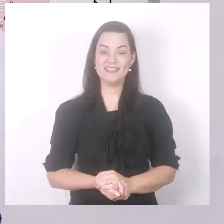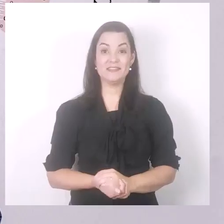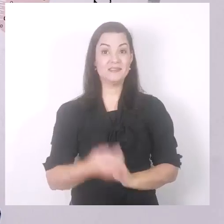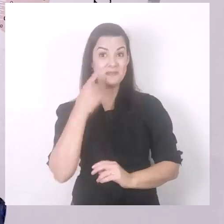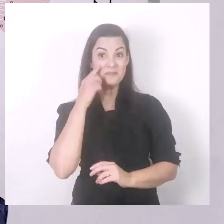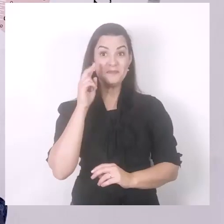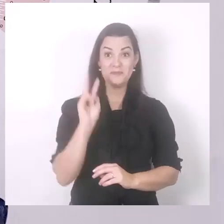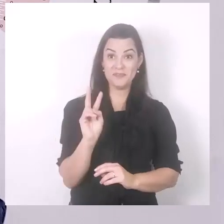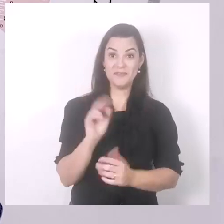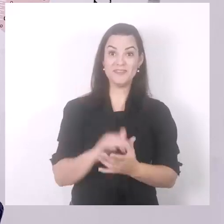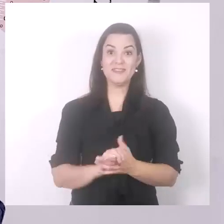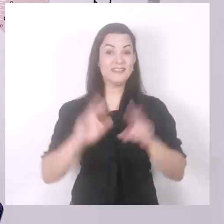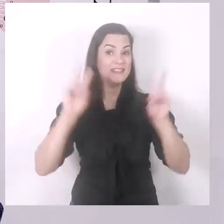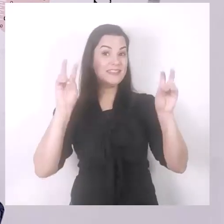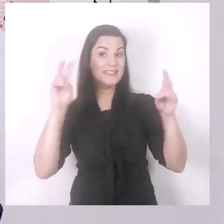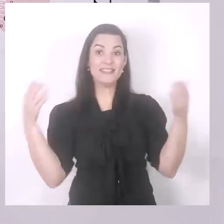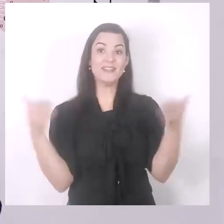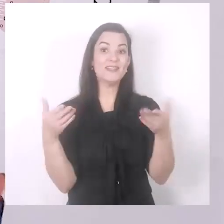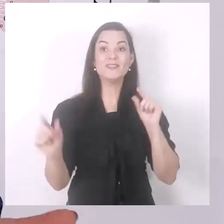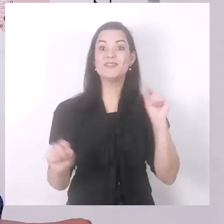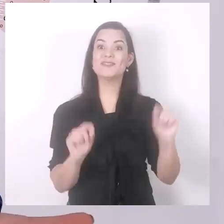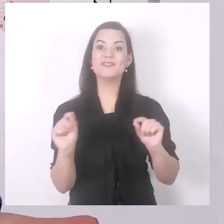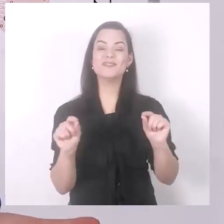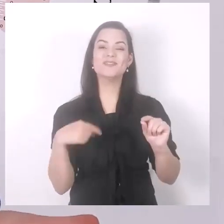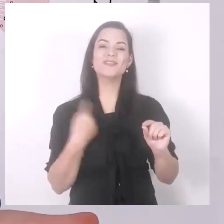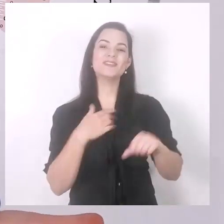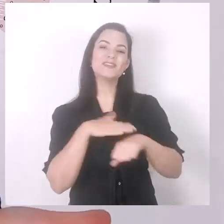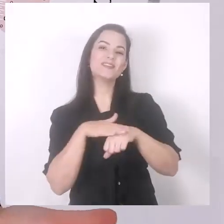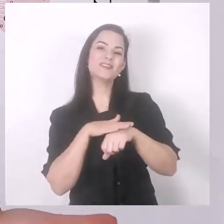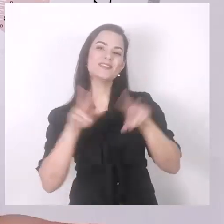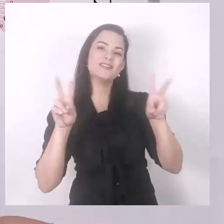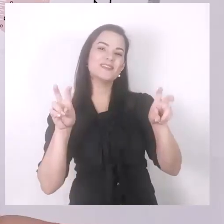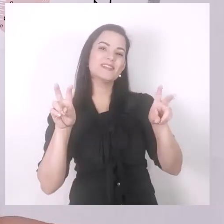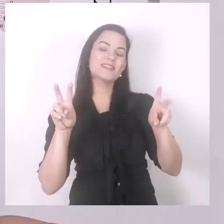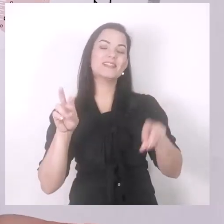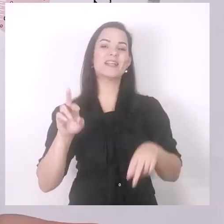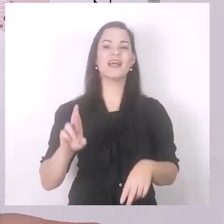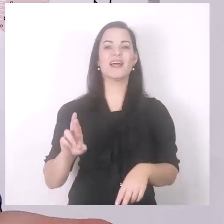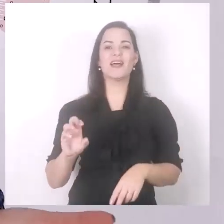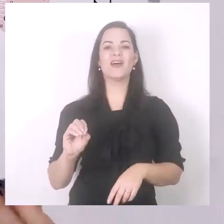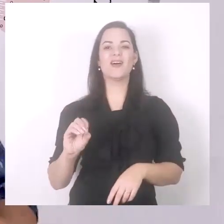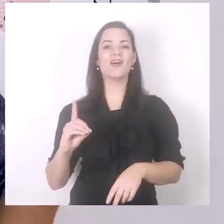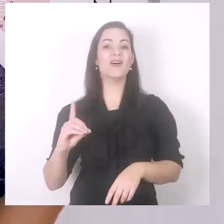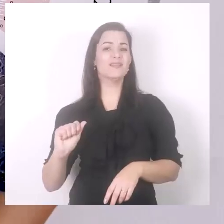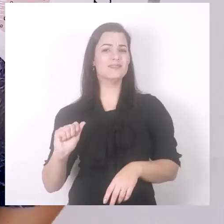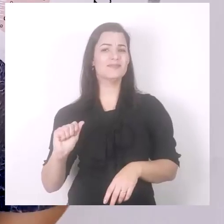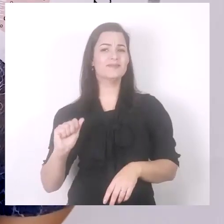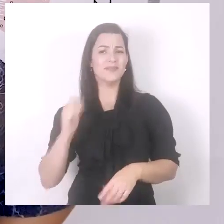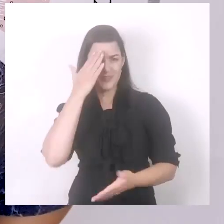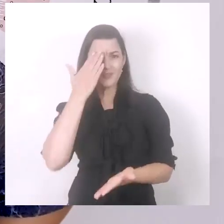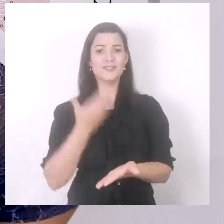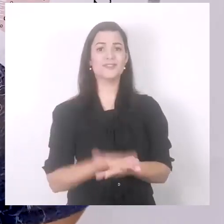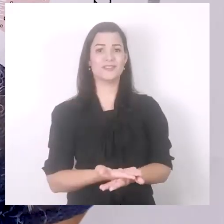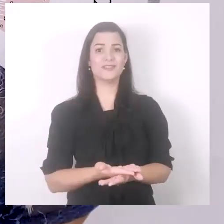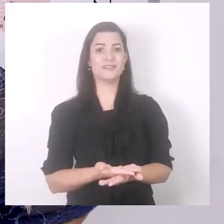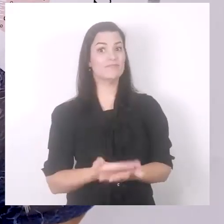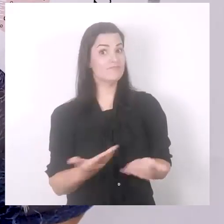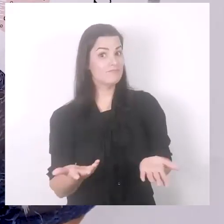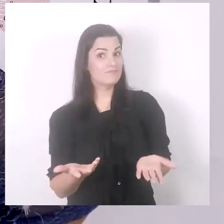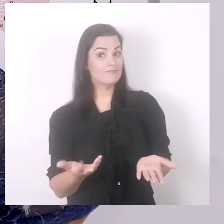Viu só qual é o tema de hoje? Vamos falar sobre a roda. Dá para acreditar, turma, que